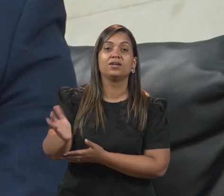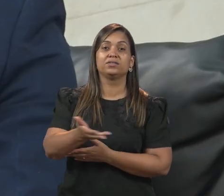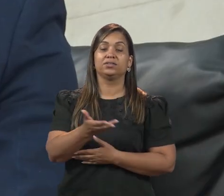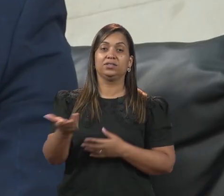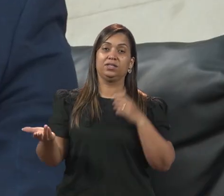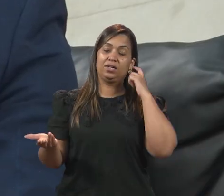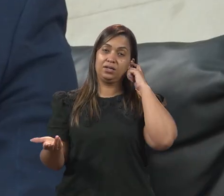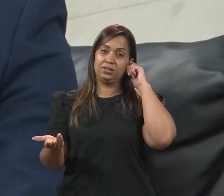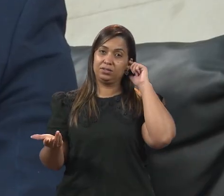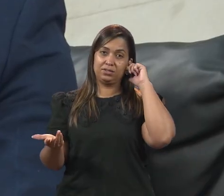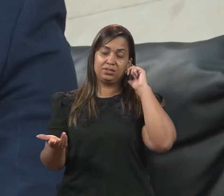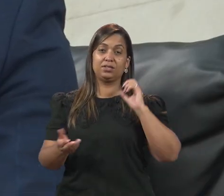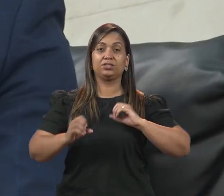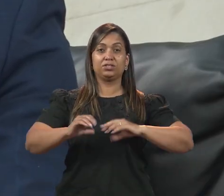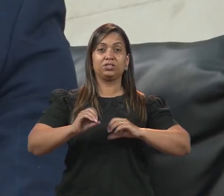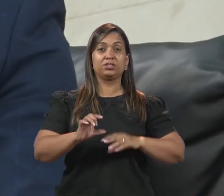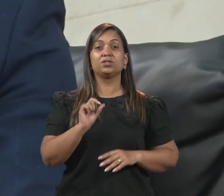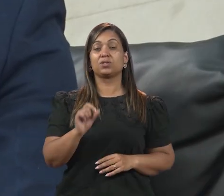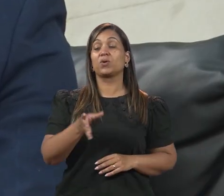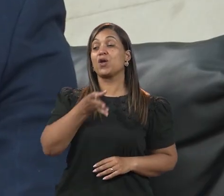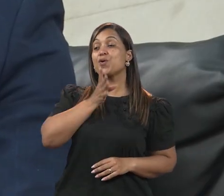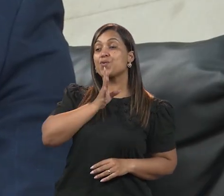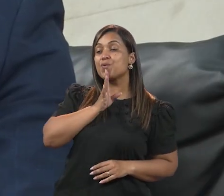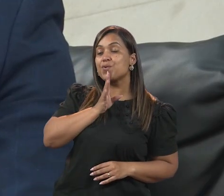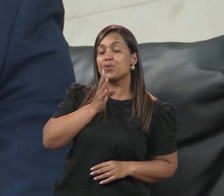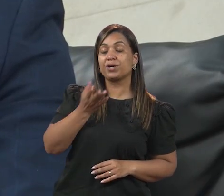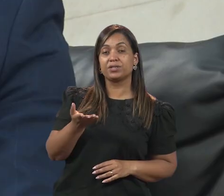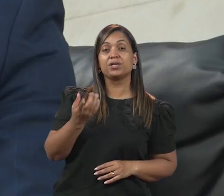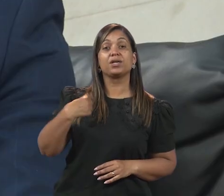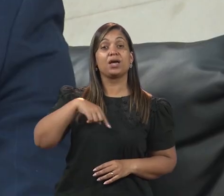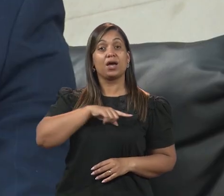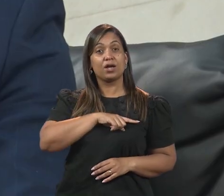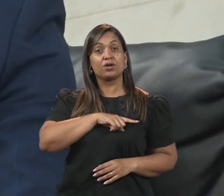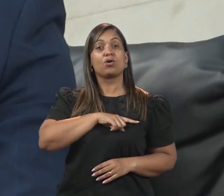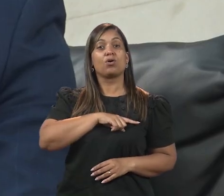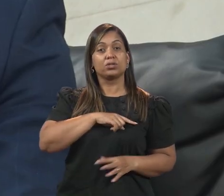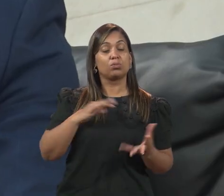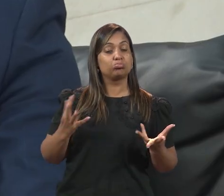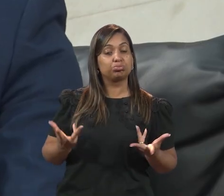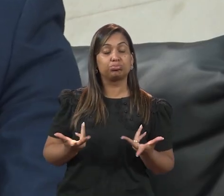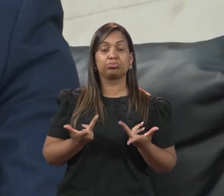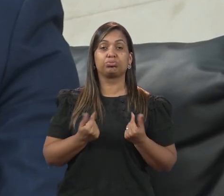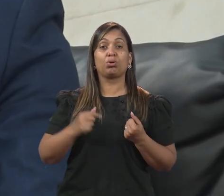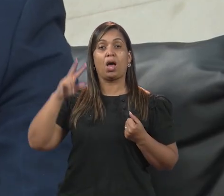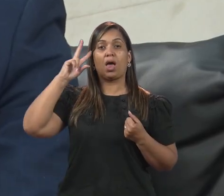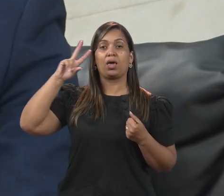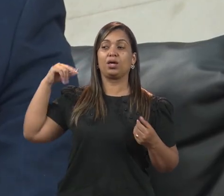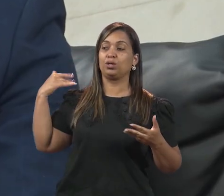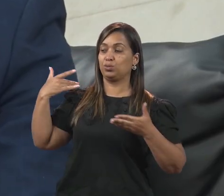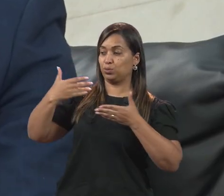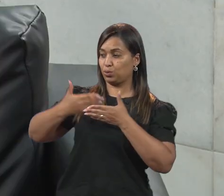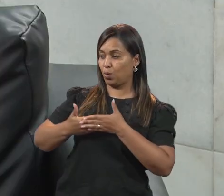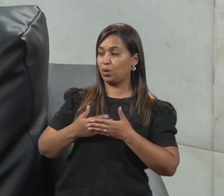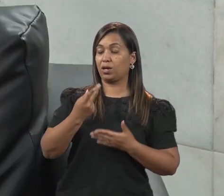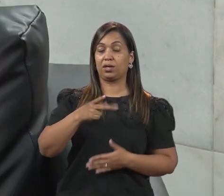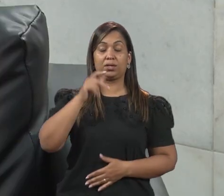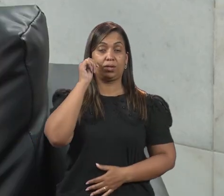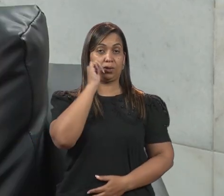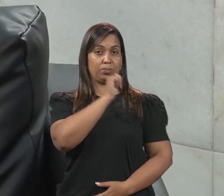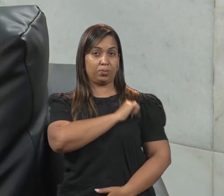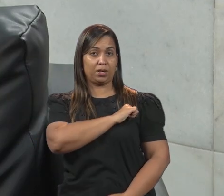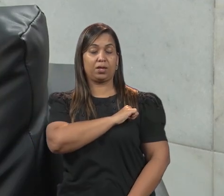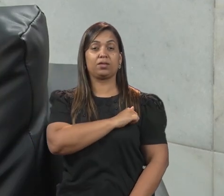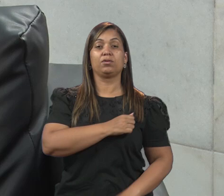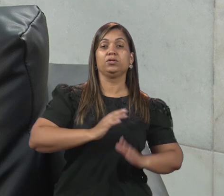pública municipal de ensino a conhecerem a nossa riqueza cultural e histórica de São José do Rio Preto,